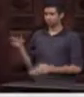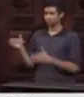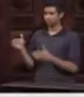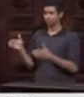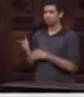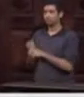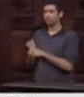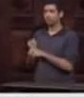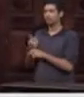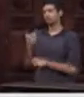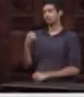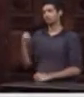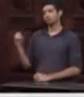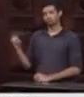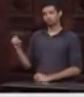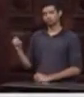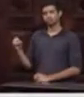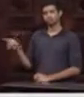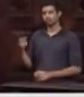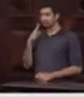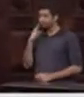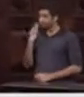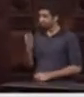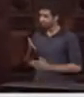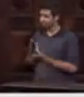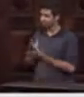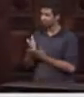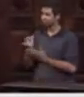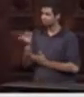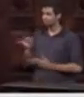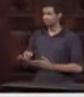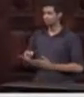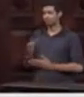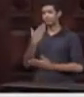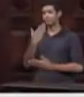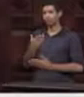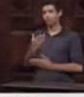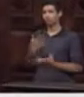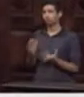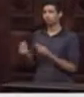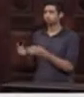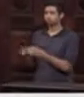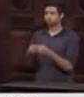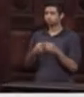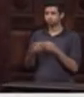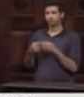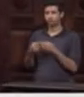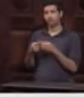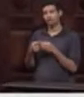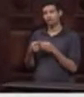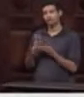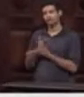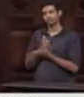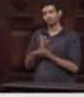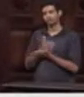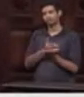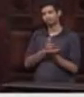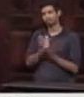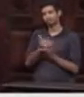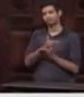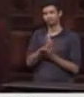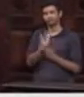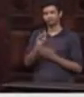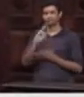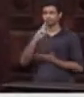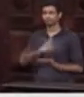caminho certo, pelo caminho que mostra que muitos dos municípios são hoje um ponto fora da curva. E por último,